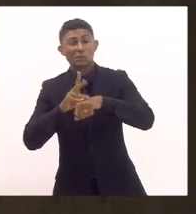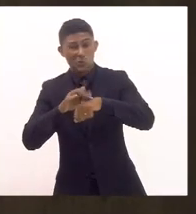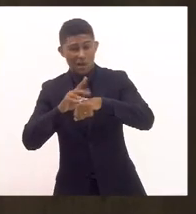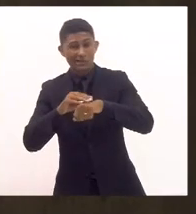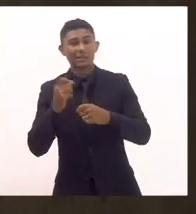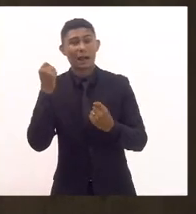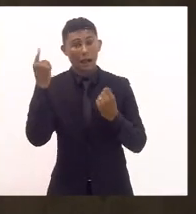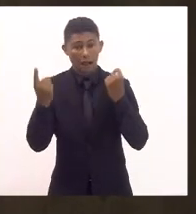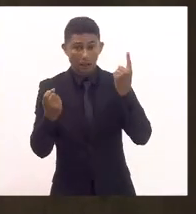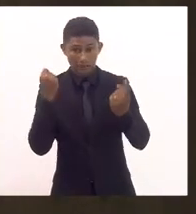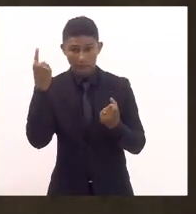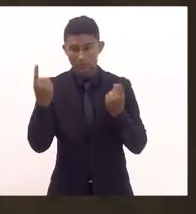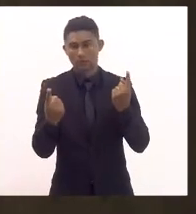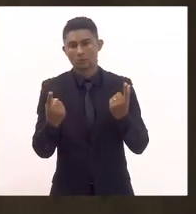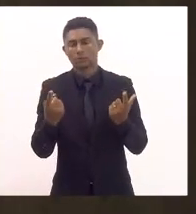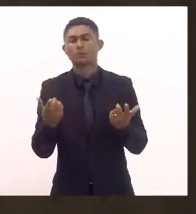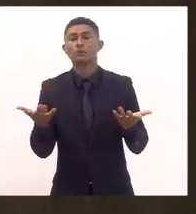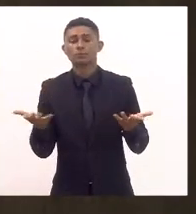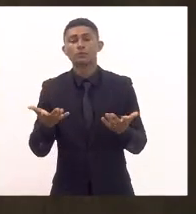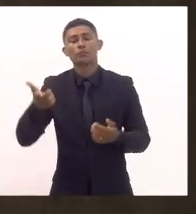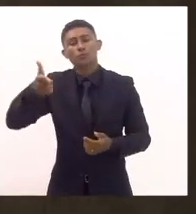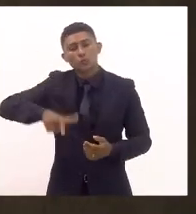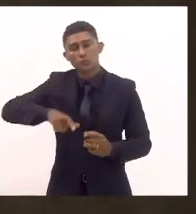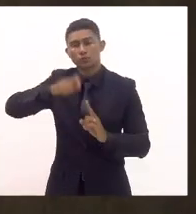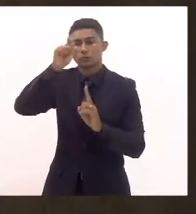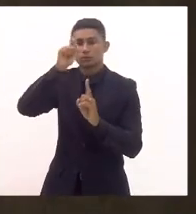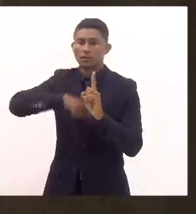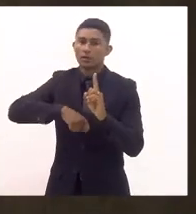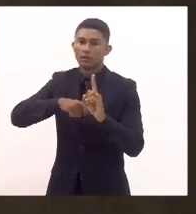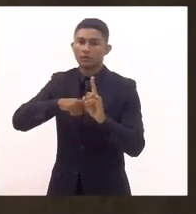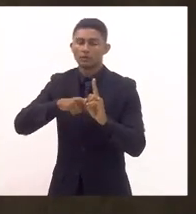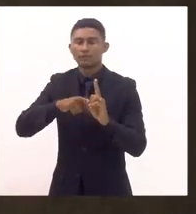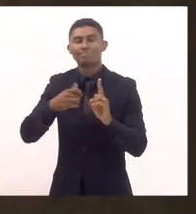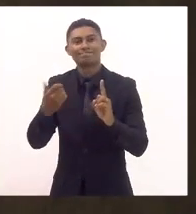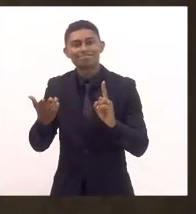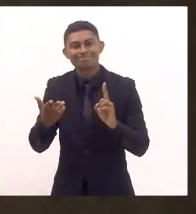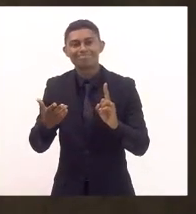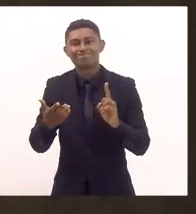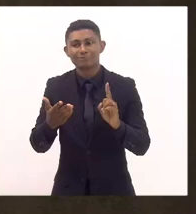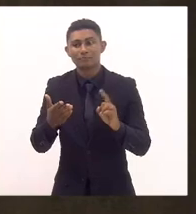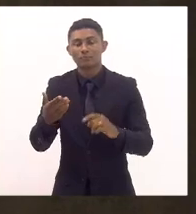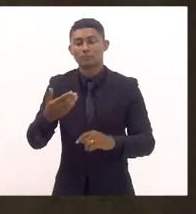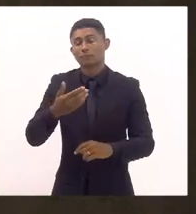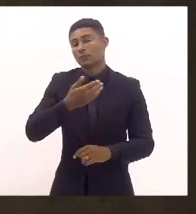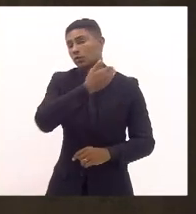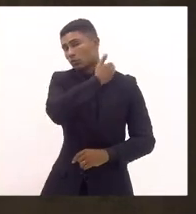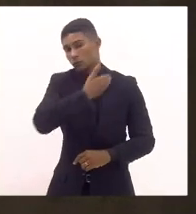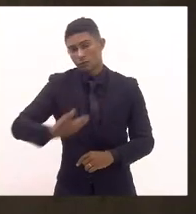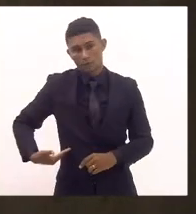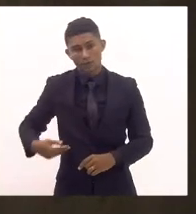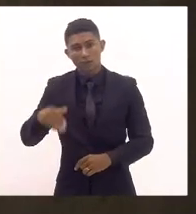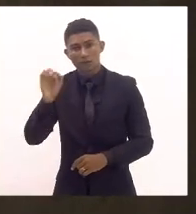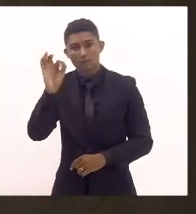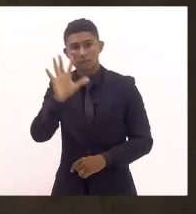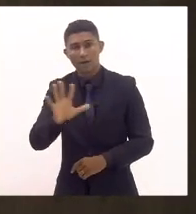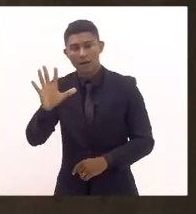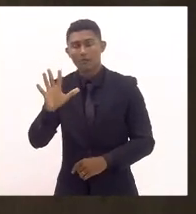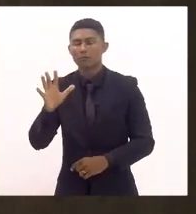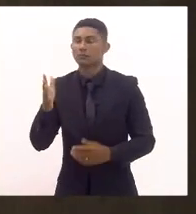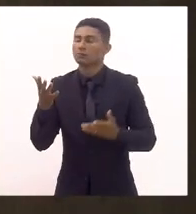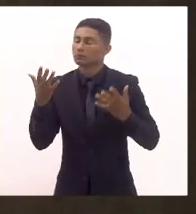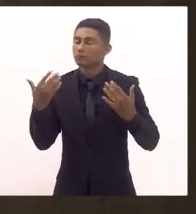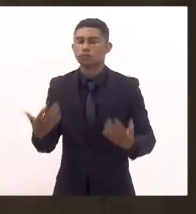E mais uma vez esse mês a dificuldade de se governo de morte